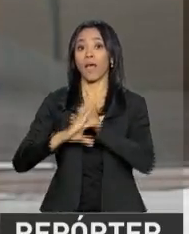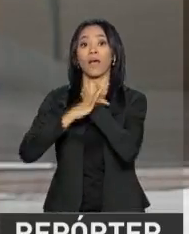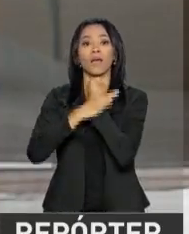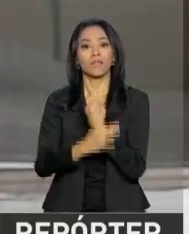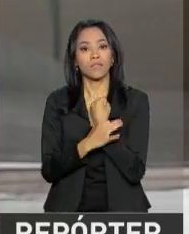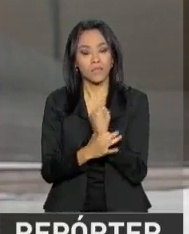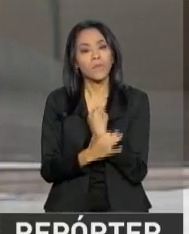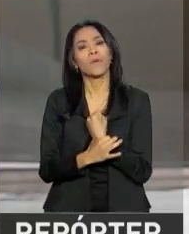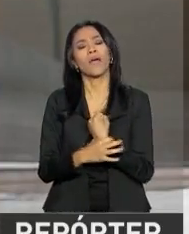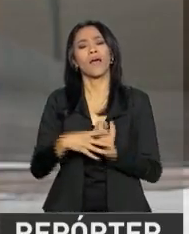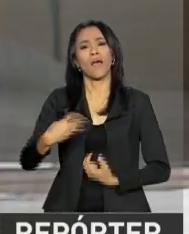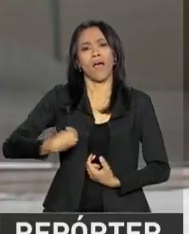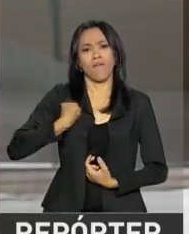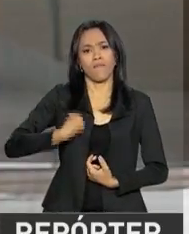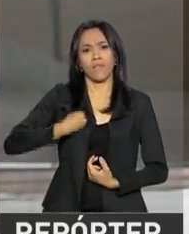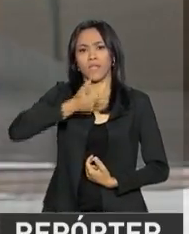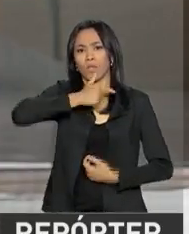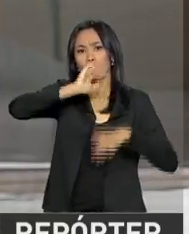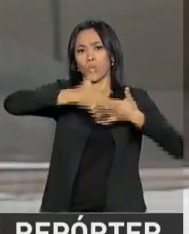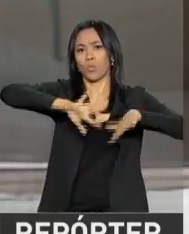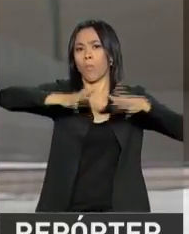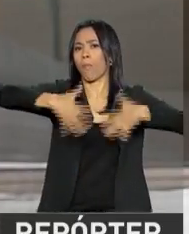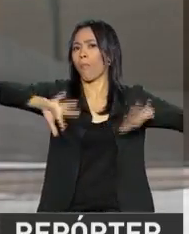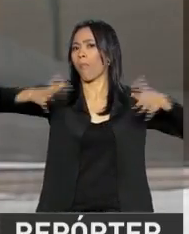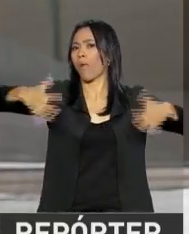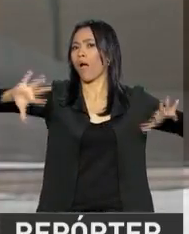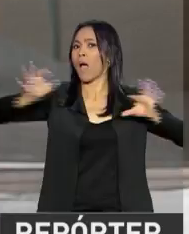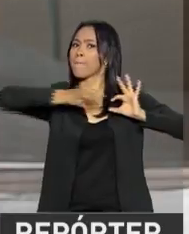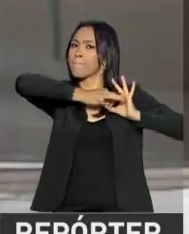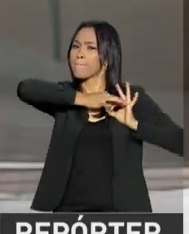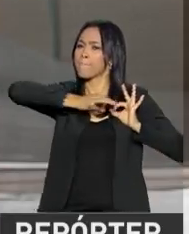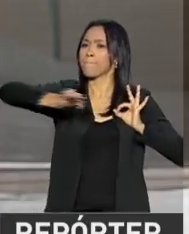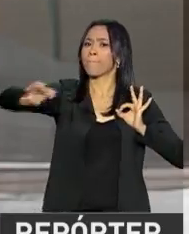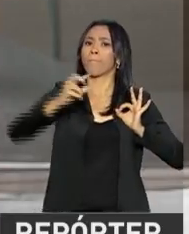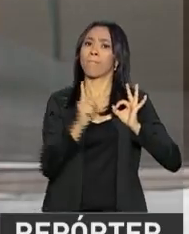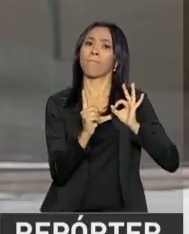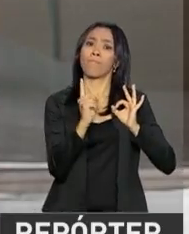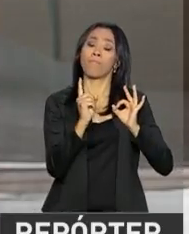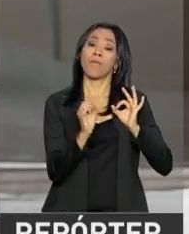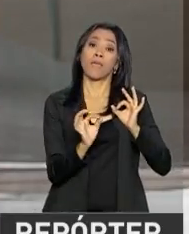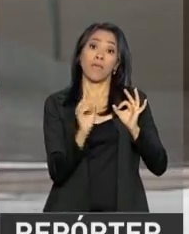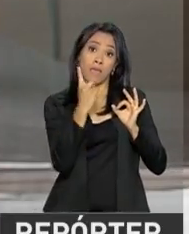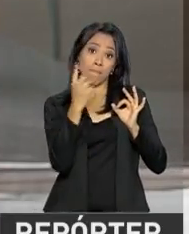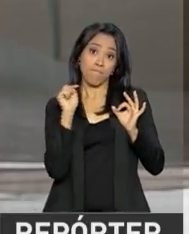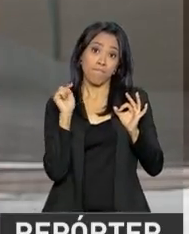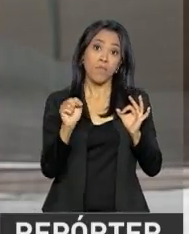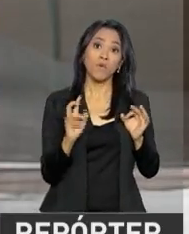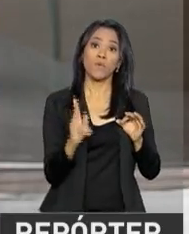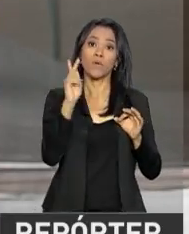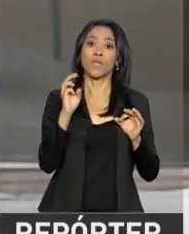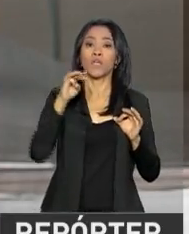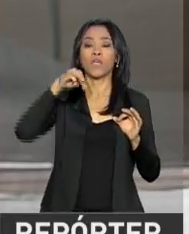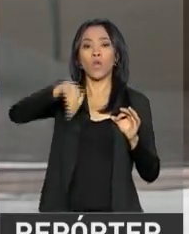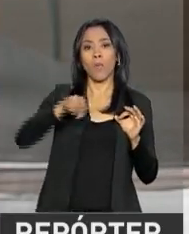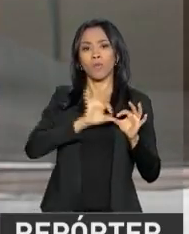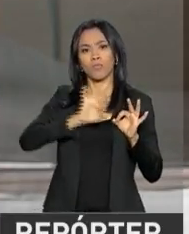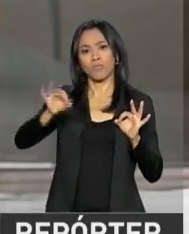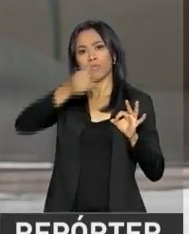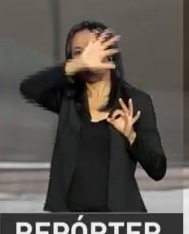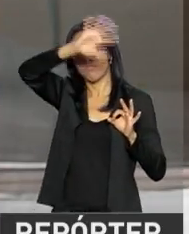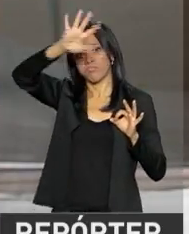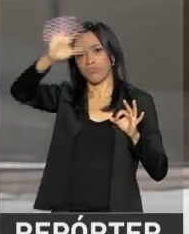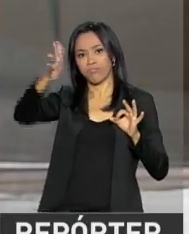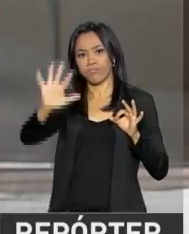da vida marinha em áreas a mais de mil quilômetros da costa brasileira as novas unidades de conservação foram